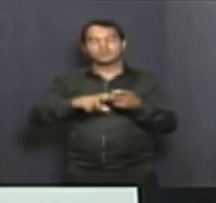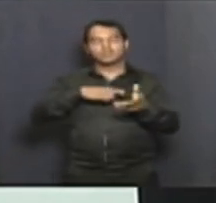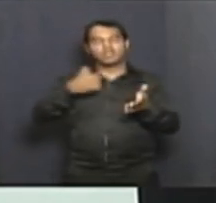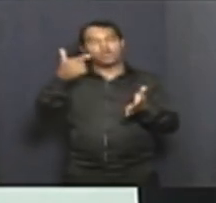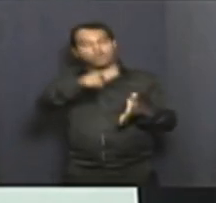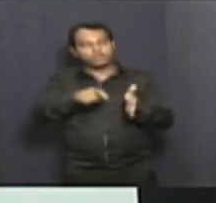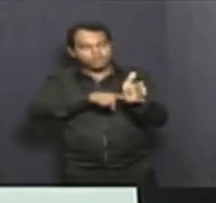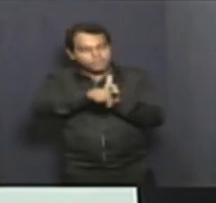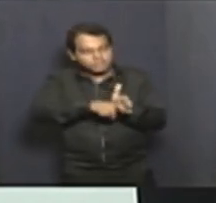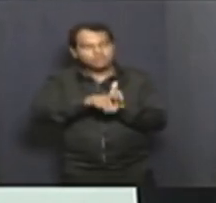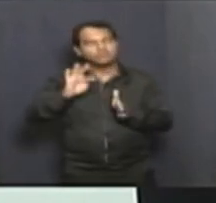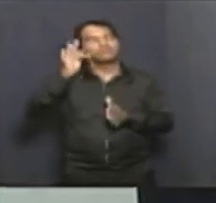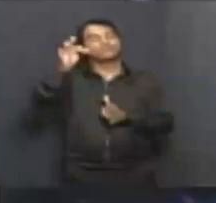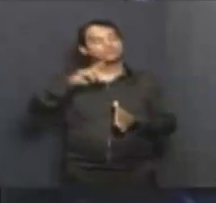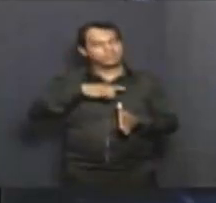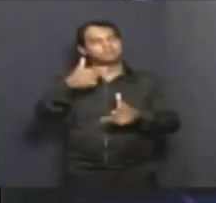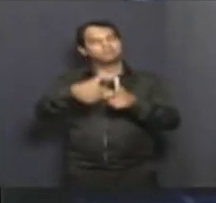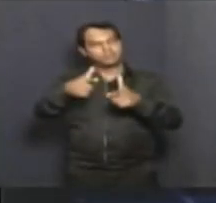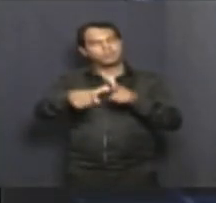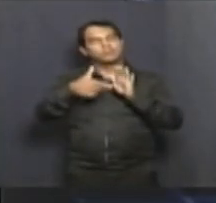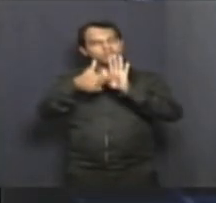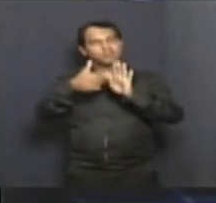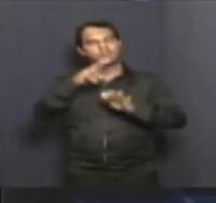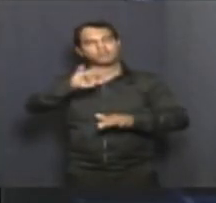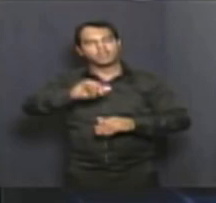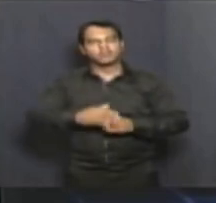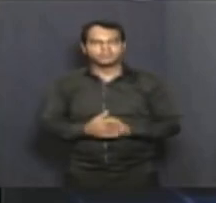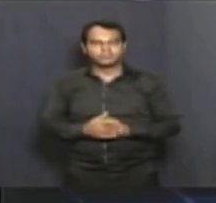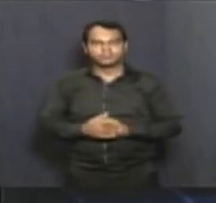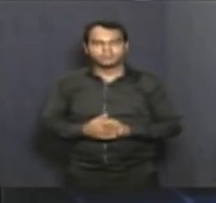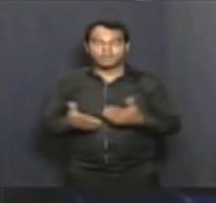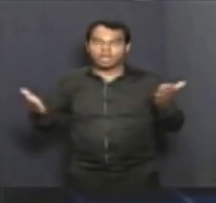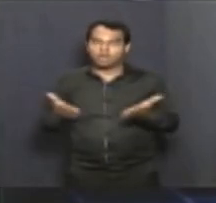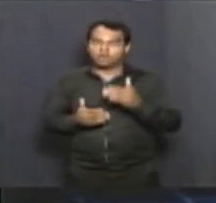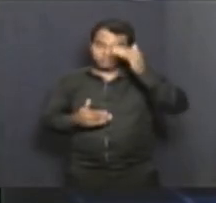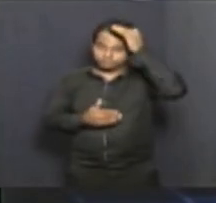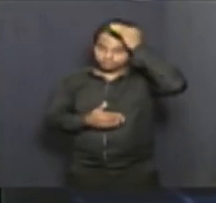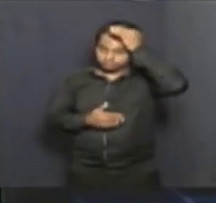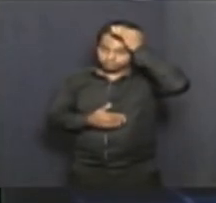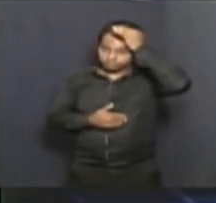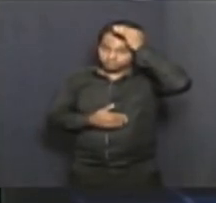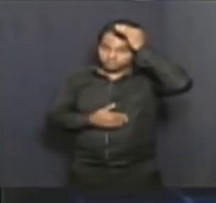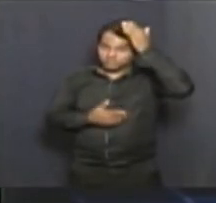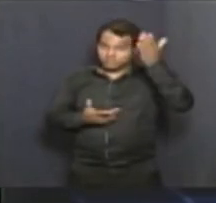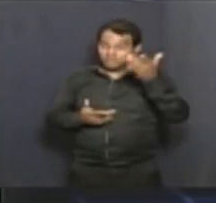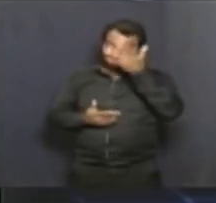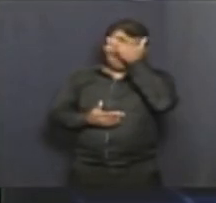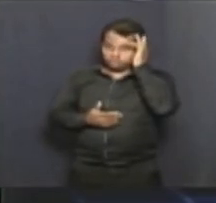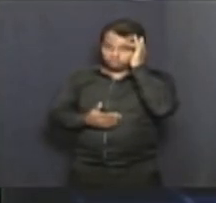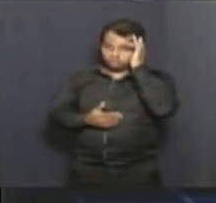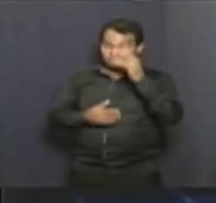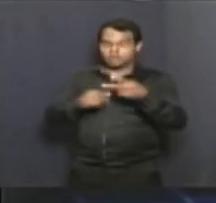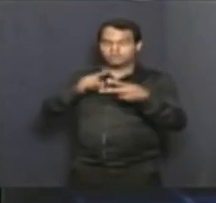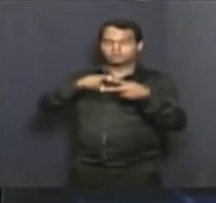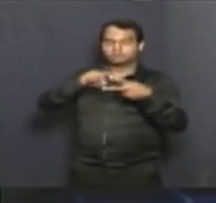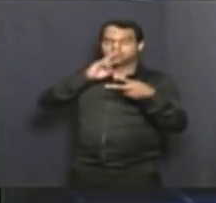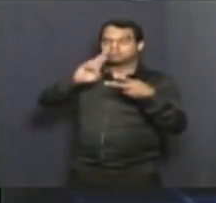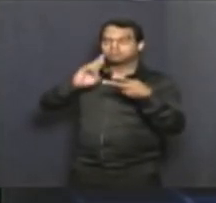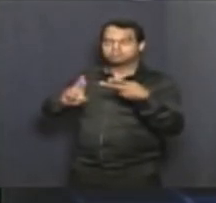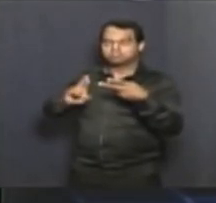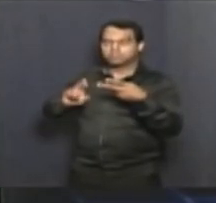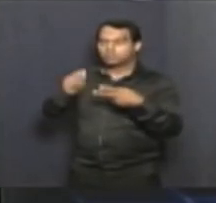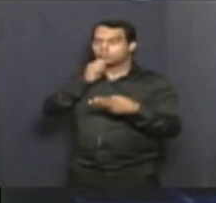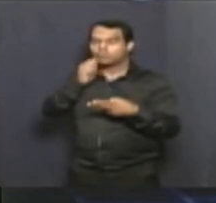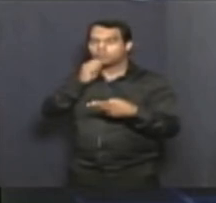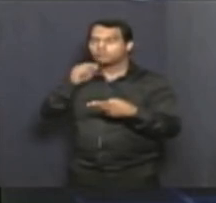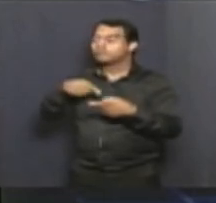ter consequências futuras agora o candidato reinaldo azambuja como nenhum outro candidato respondeu duas vezes já pode escolher para